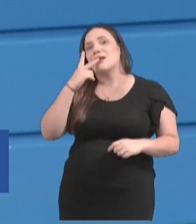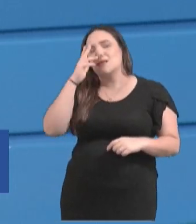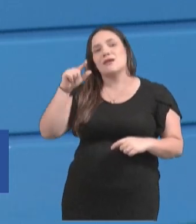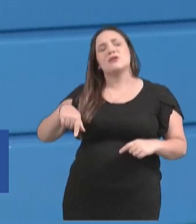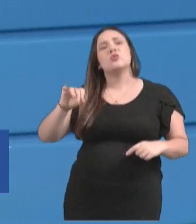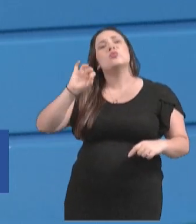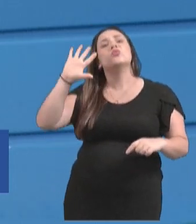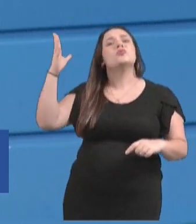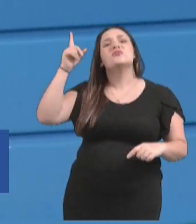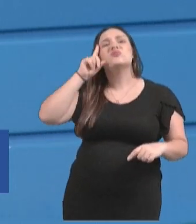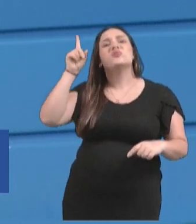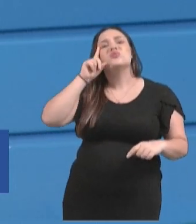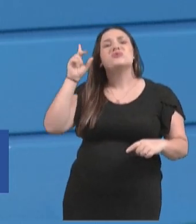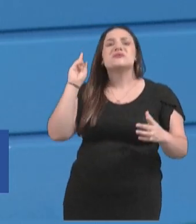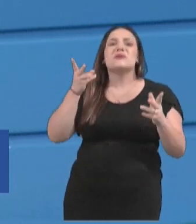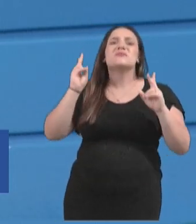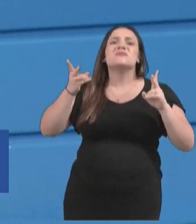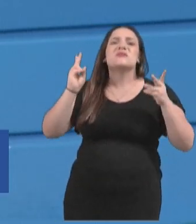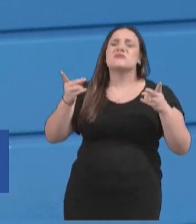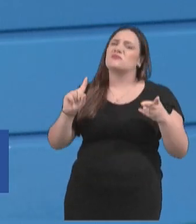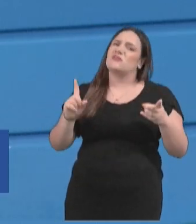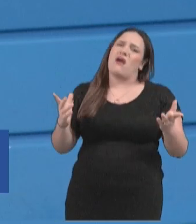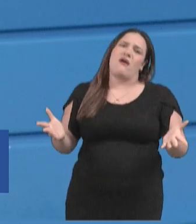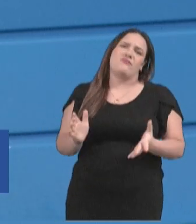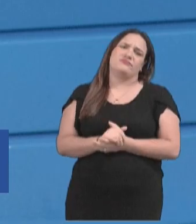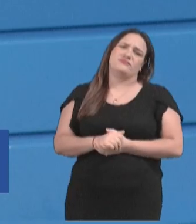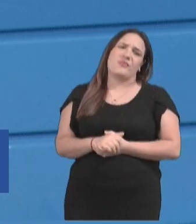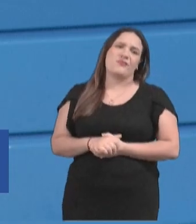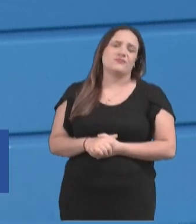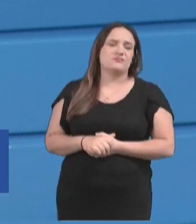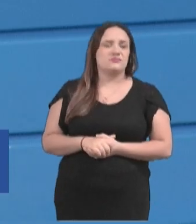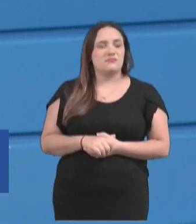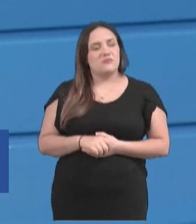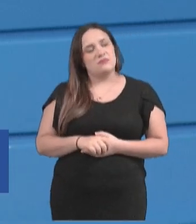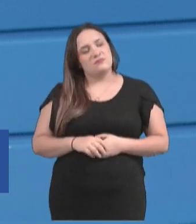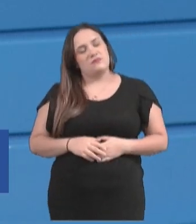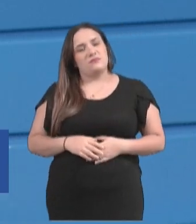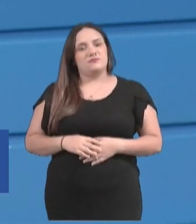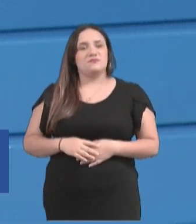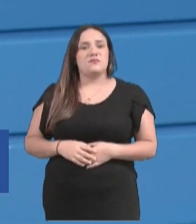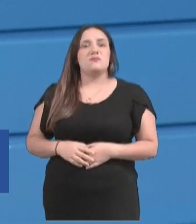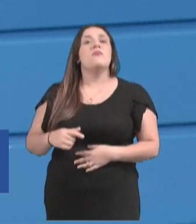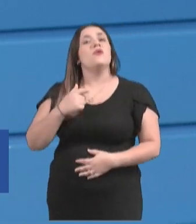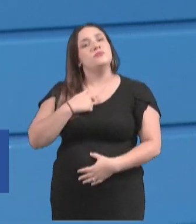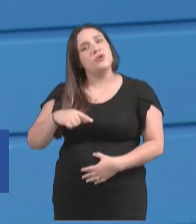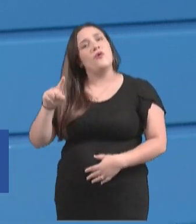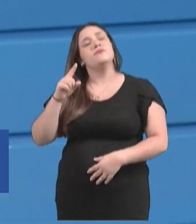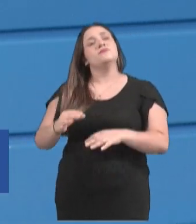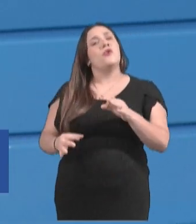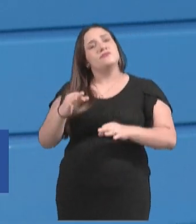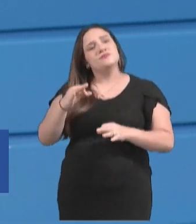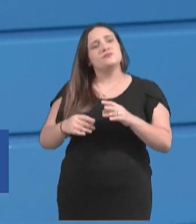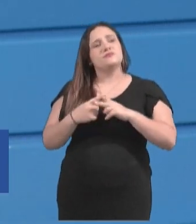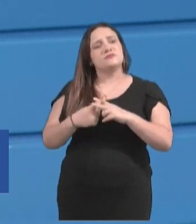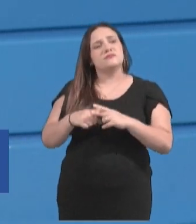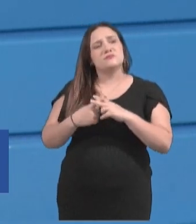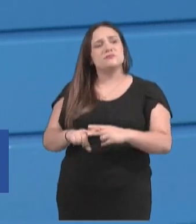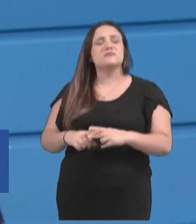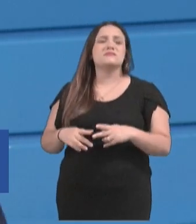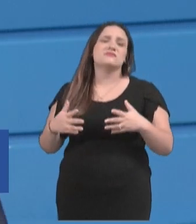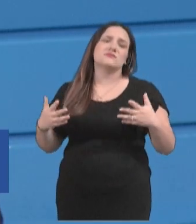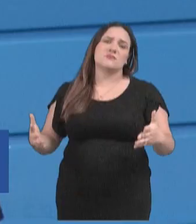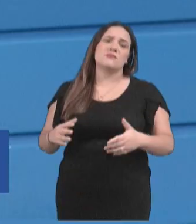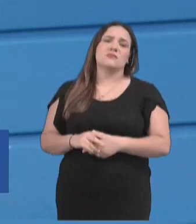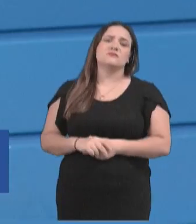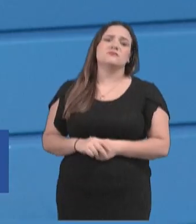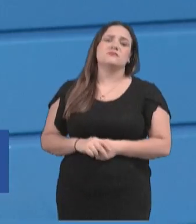cotidianamente? Isso aí, eu fui para a justiça e eu fui acertando, construindo as coisas e cumprindo.